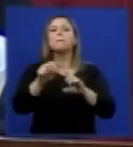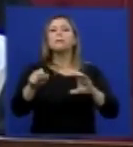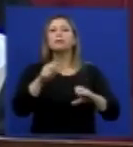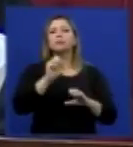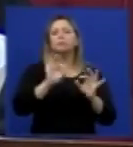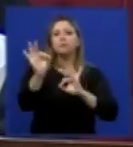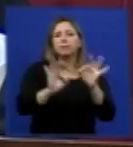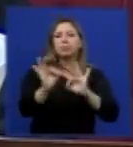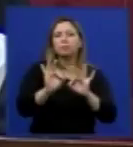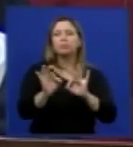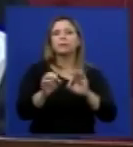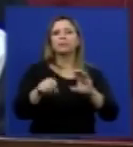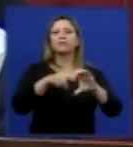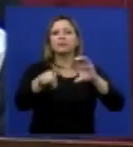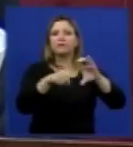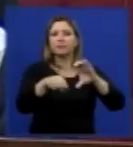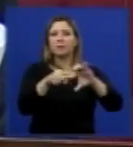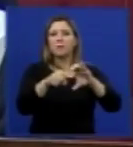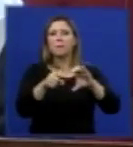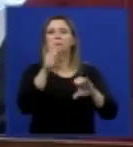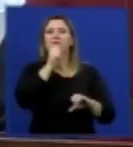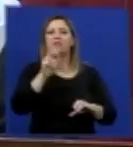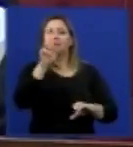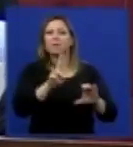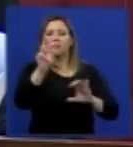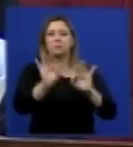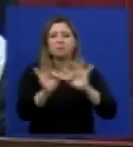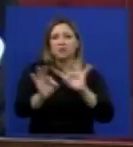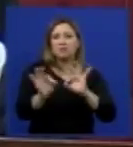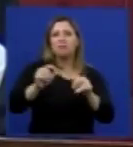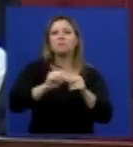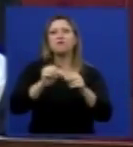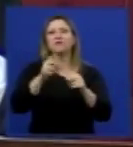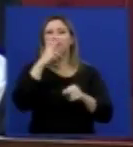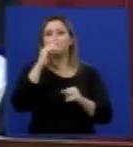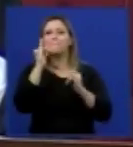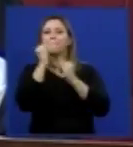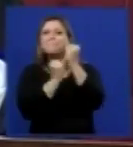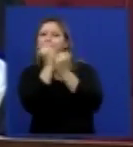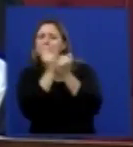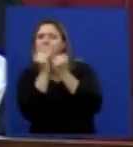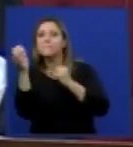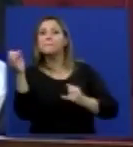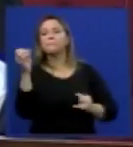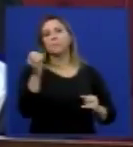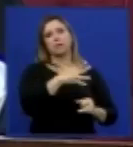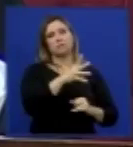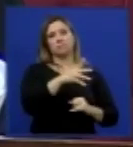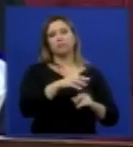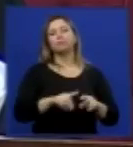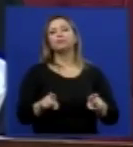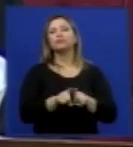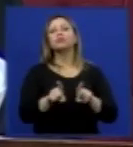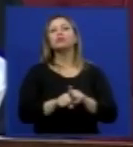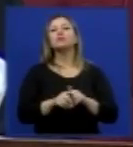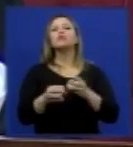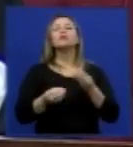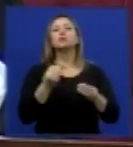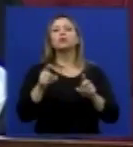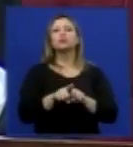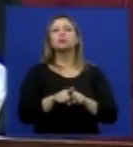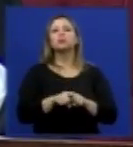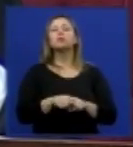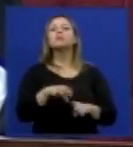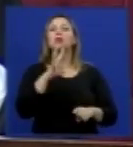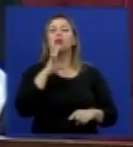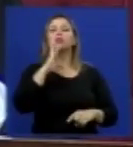naquele país para serem importados, permitir a sua importação pelo Brasil. Assim, visando dar cumprimento ao lado arbitral, que